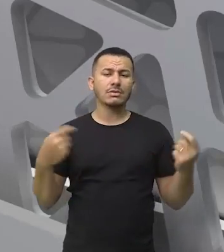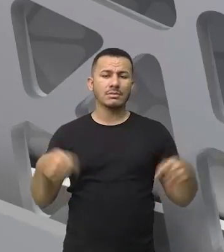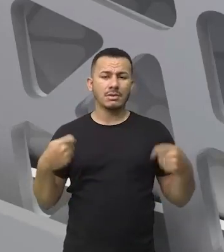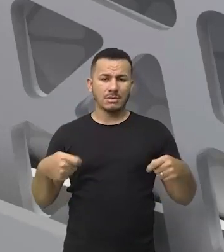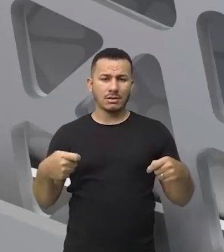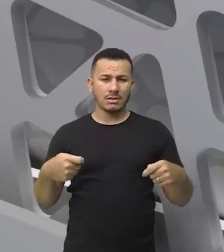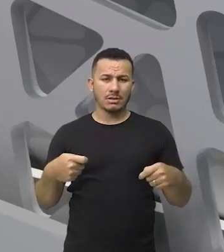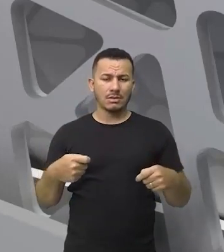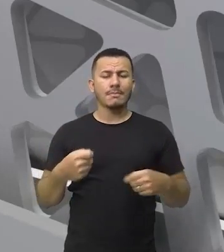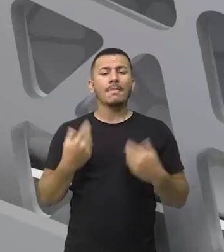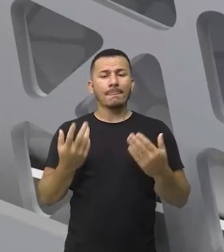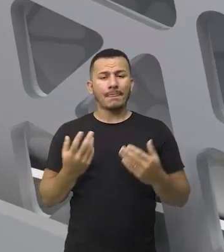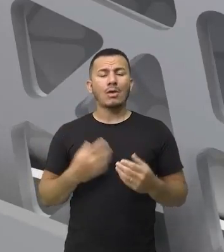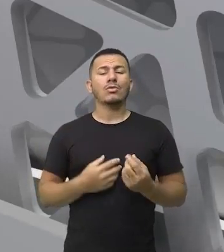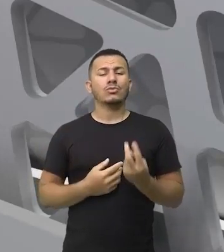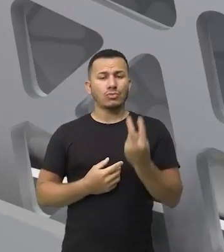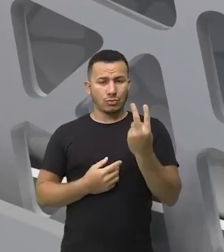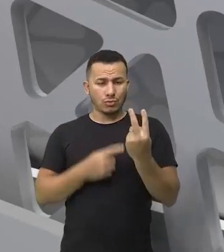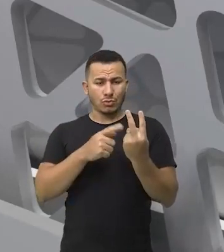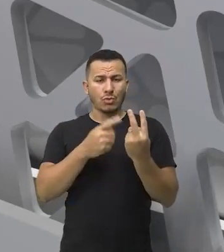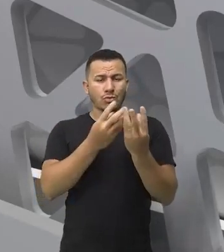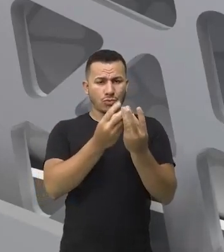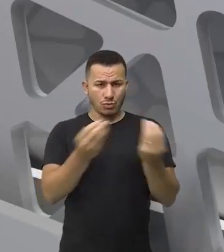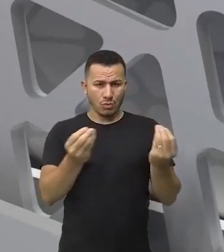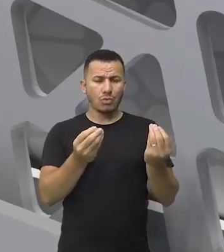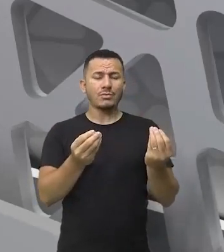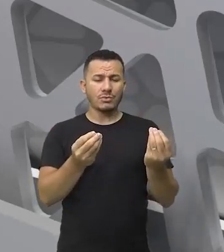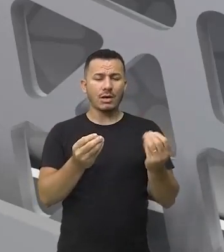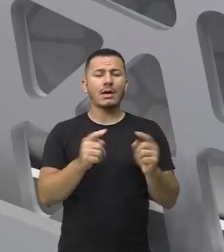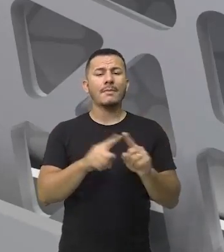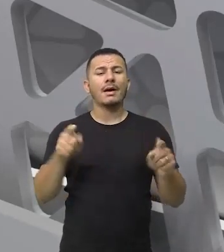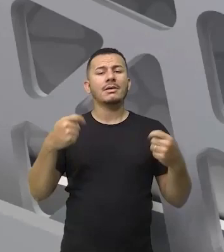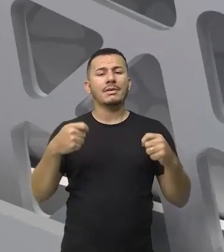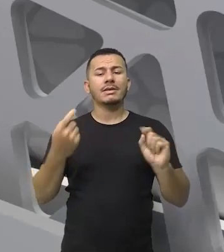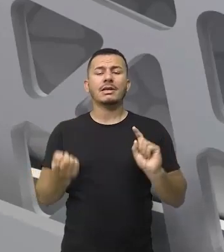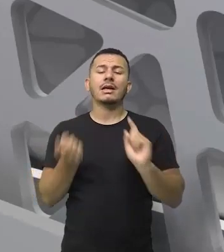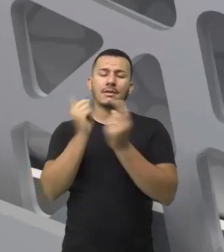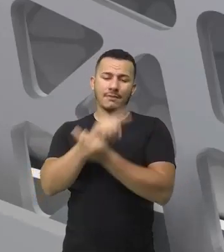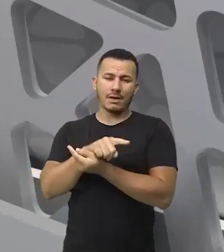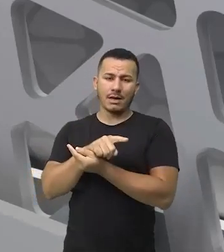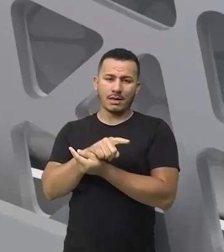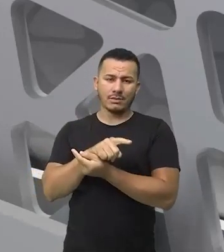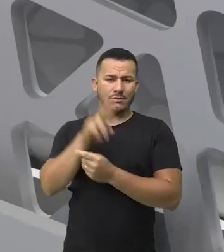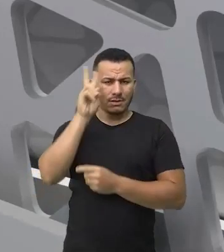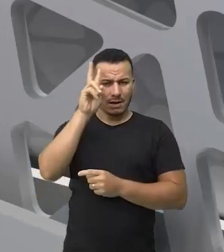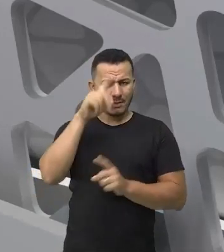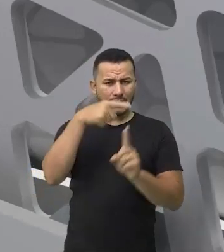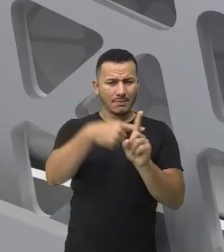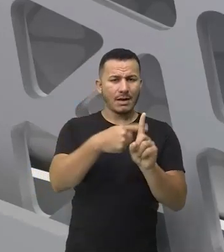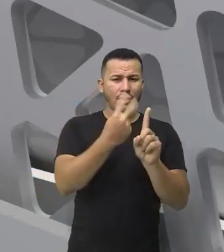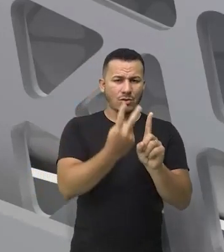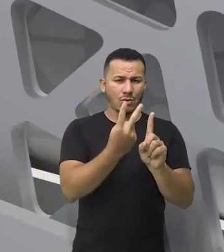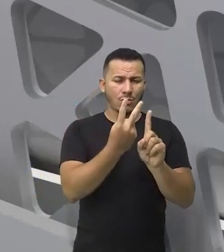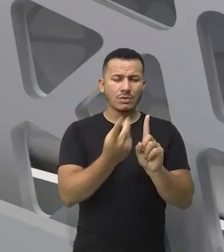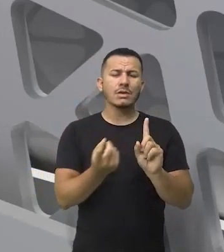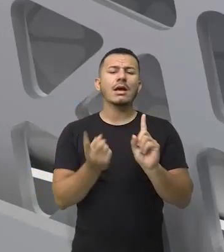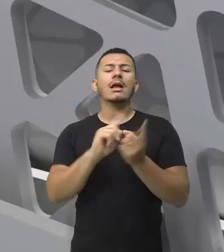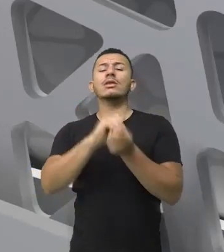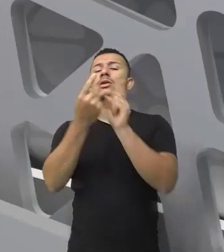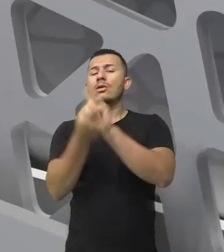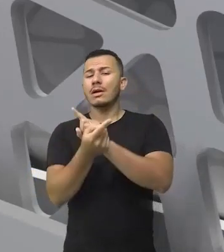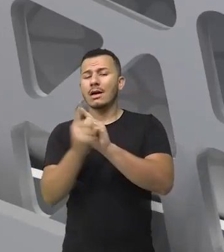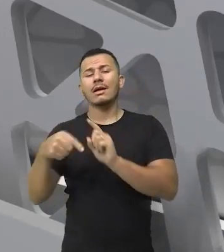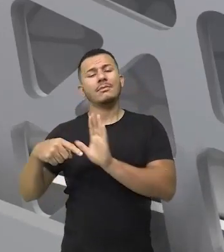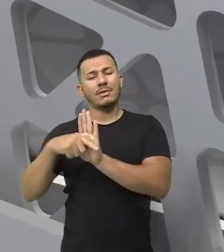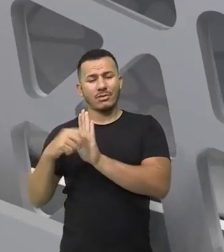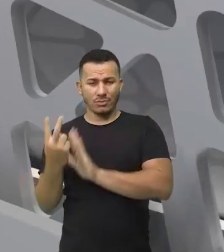sumir. Só some de um lado quando eu trabalho com o inverso, já que era um mais 2. E qual era o inverso